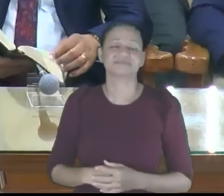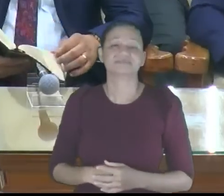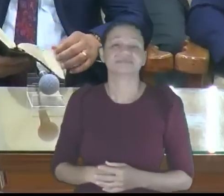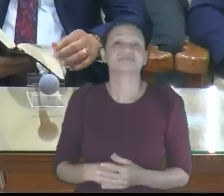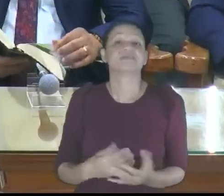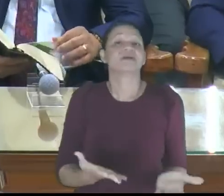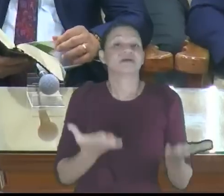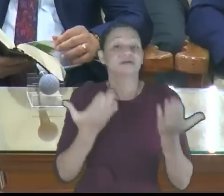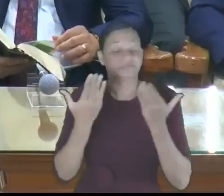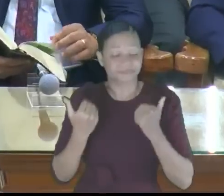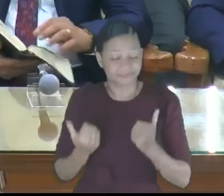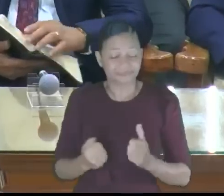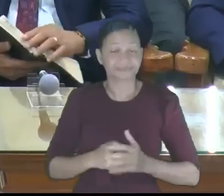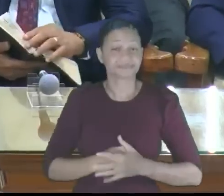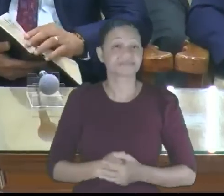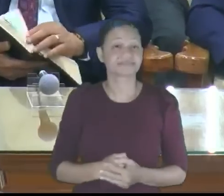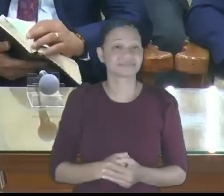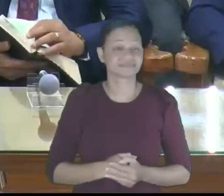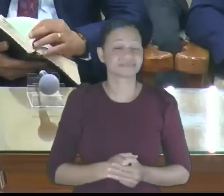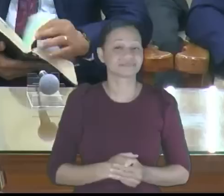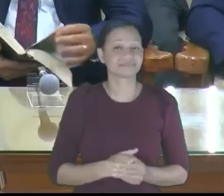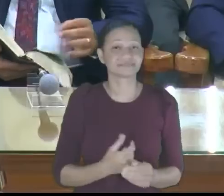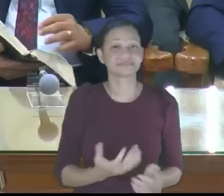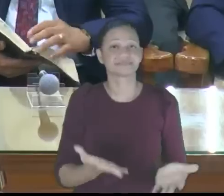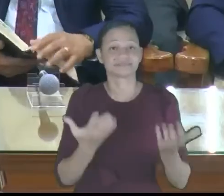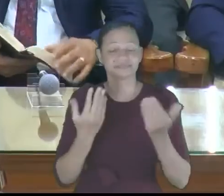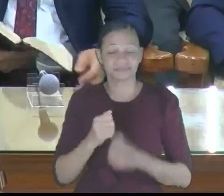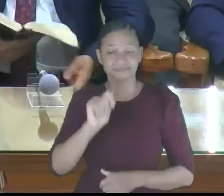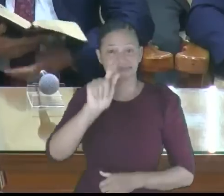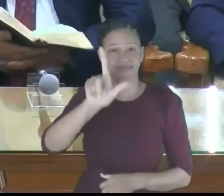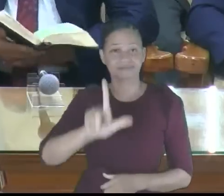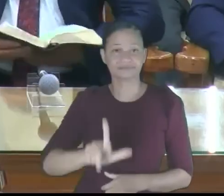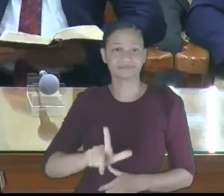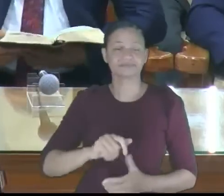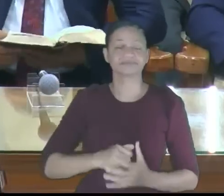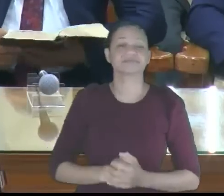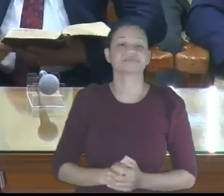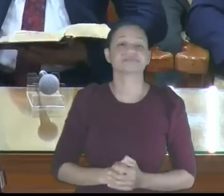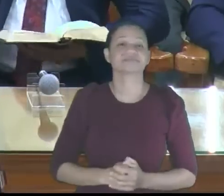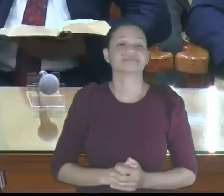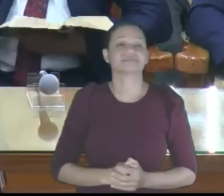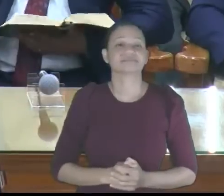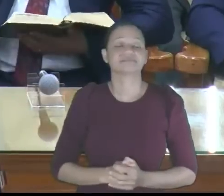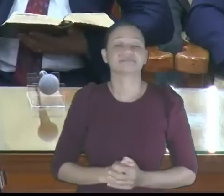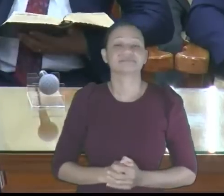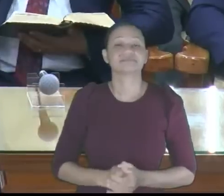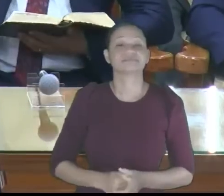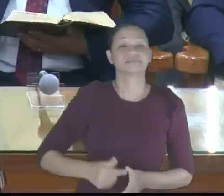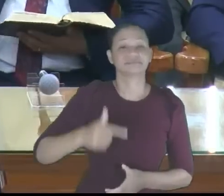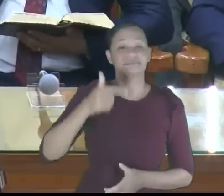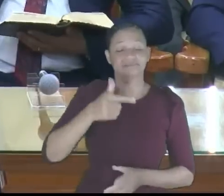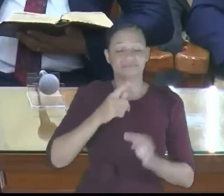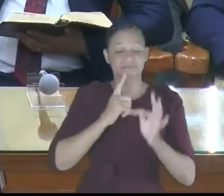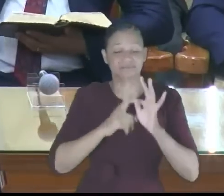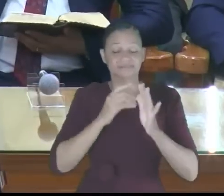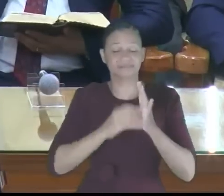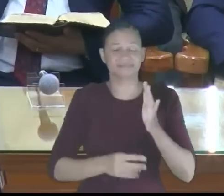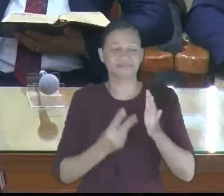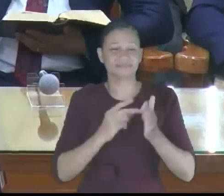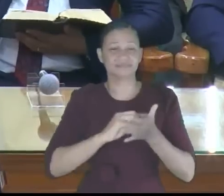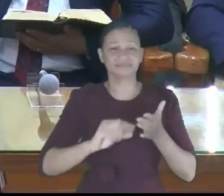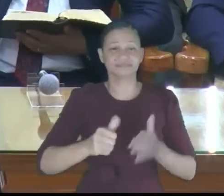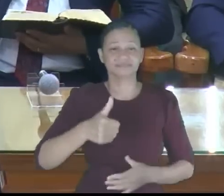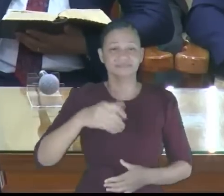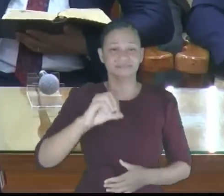Vamos ver isso. Vamos ver isso em Gálatas. Vamos primeiro para 2 Timóteo 2:10.